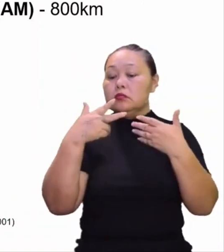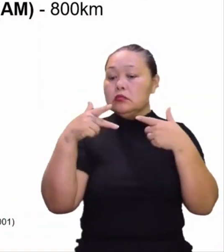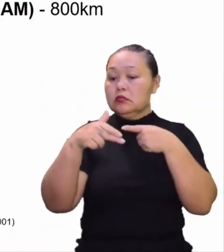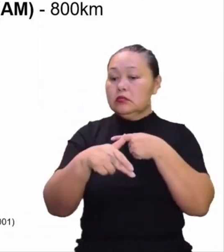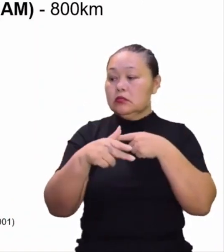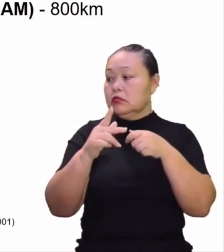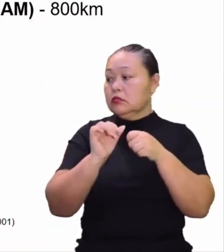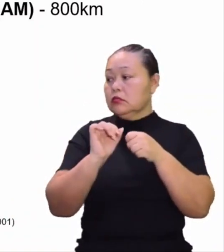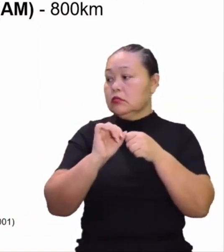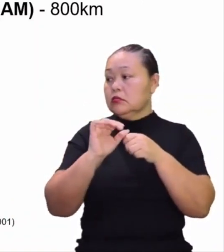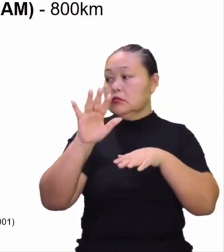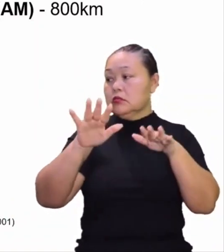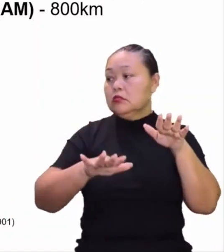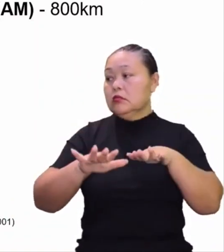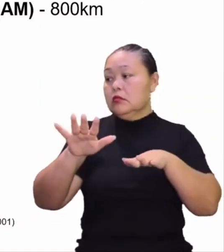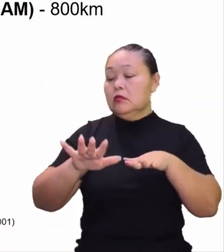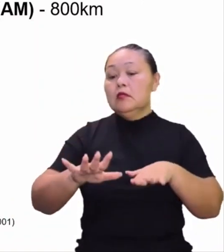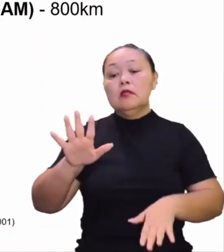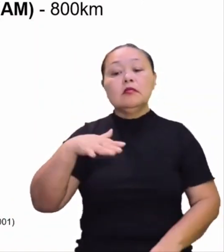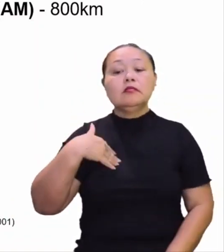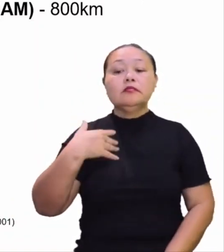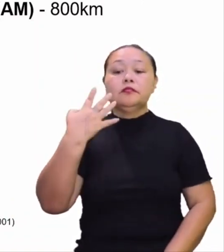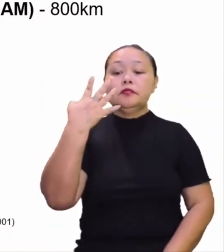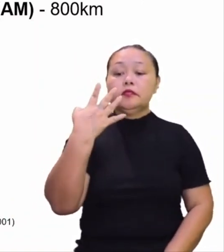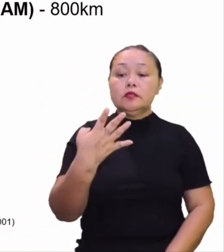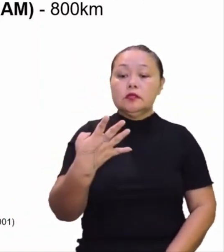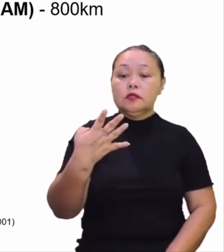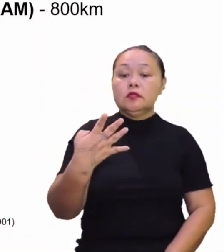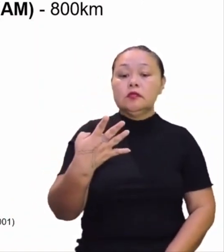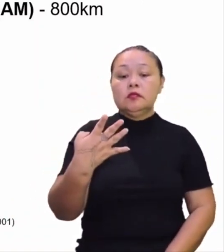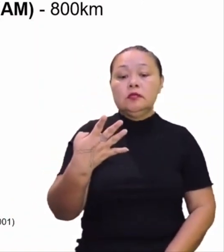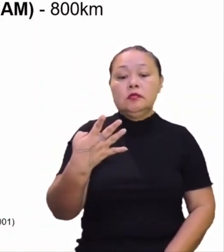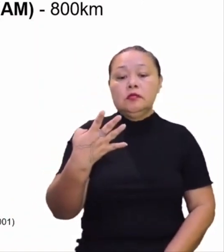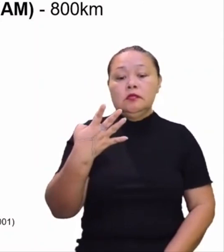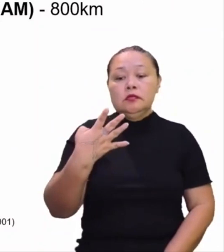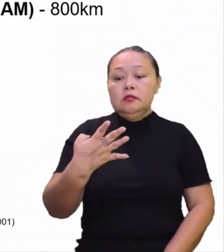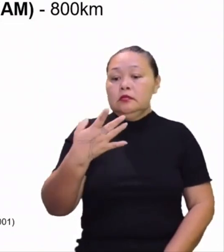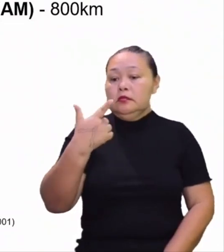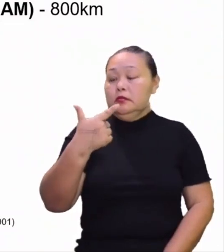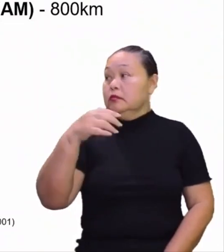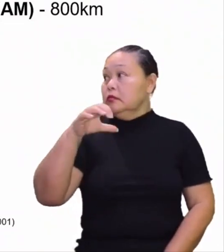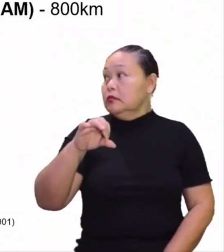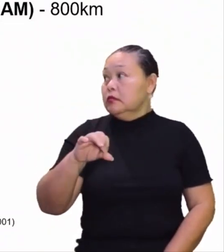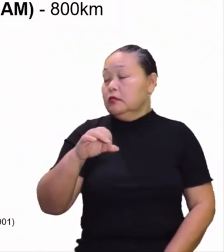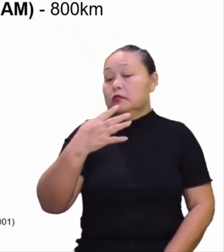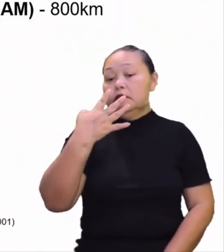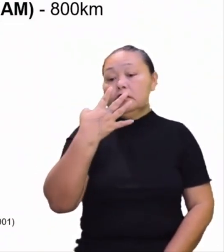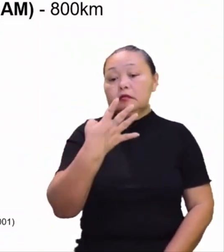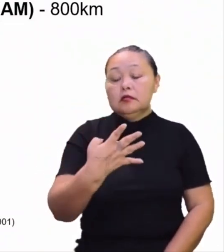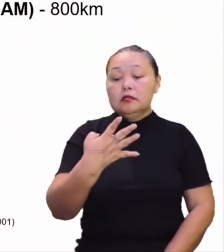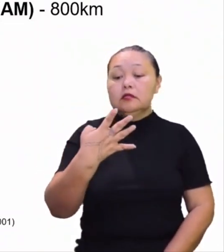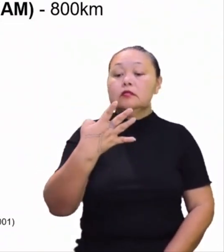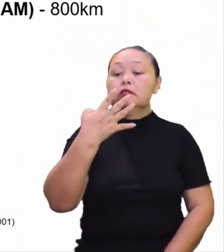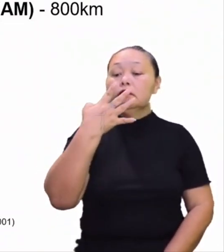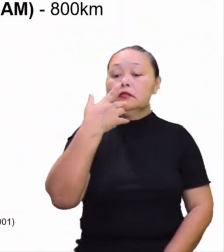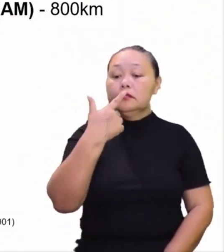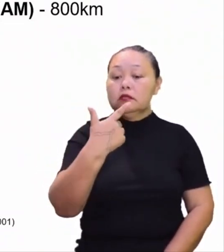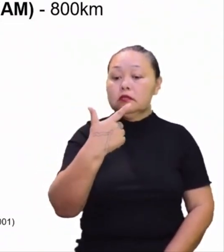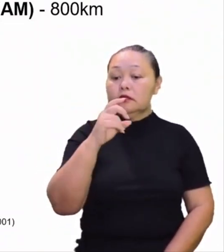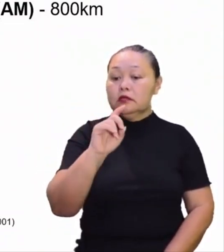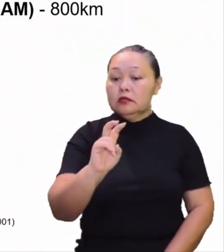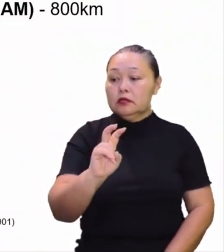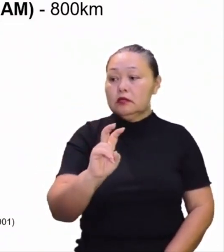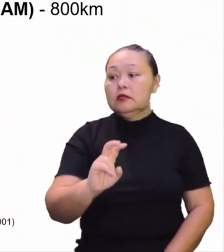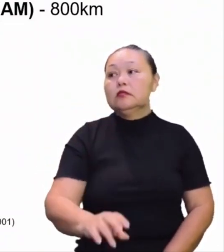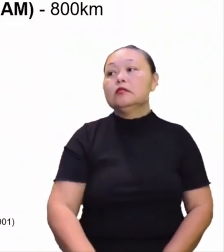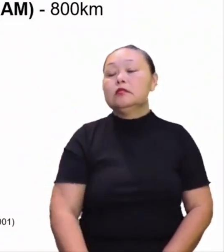horizontal. A 421, a 429, a 435, a 425,